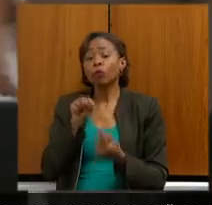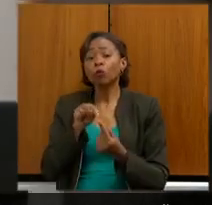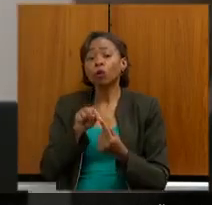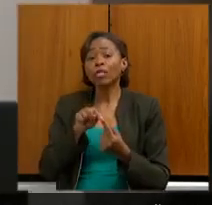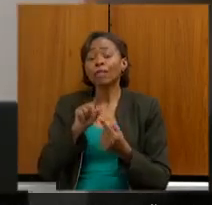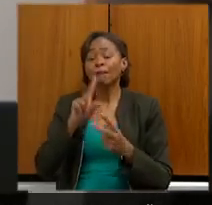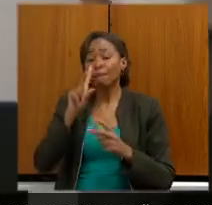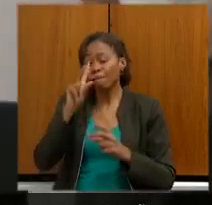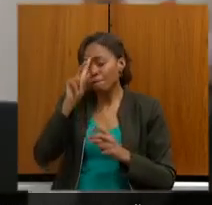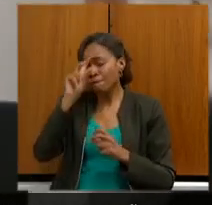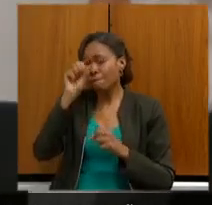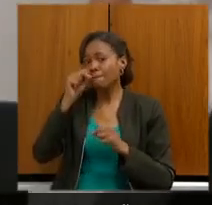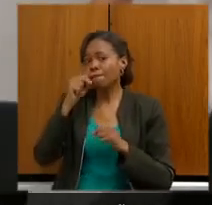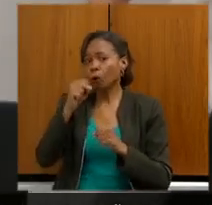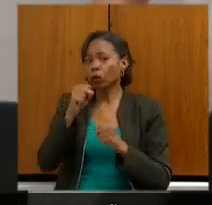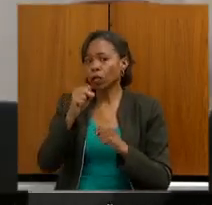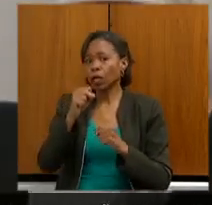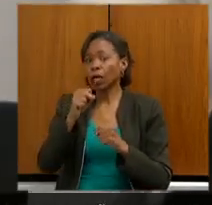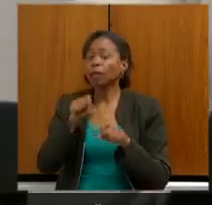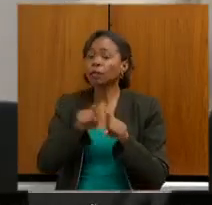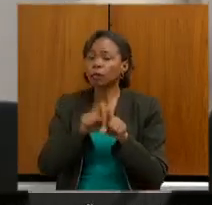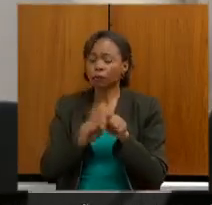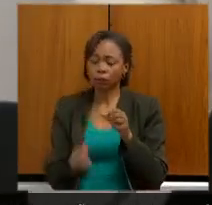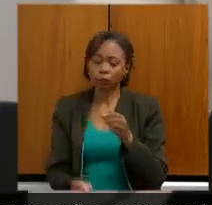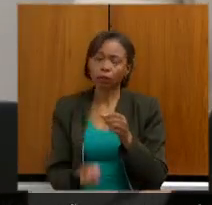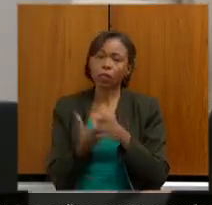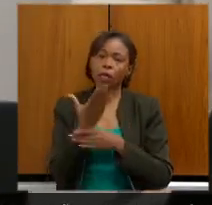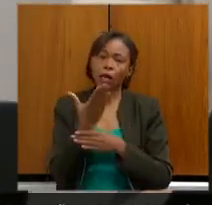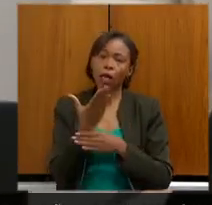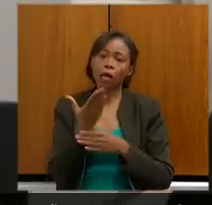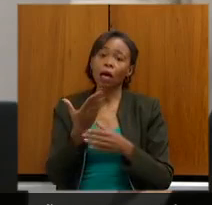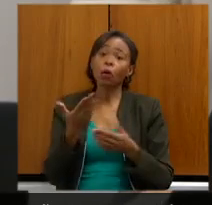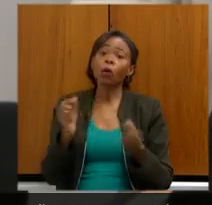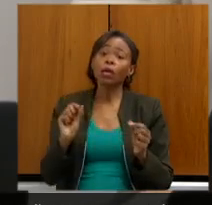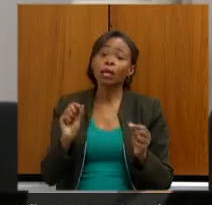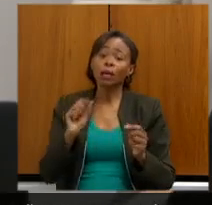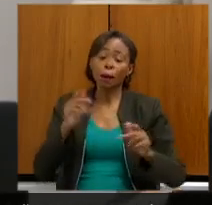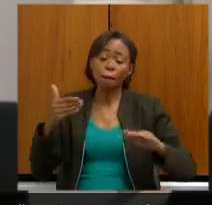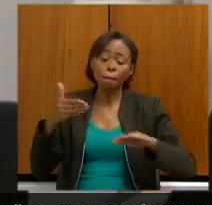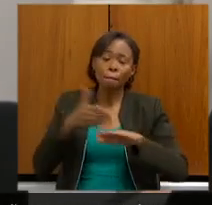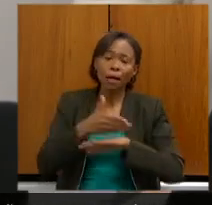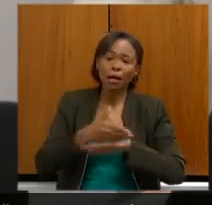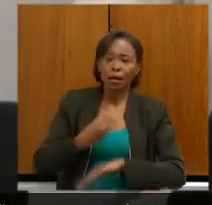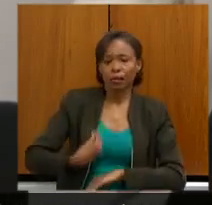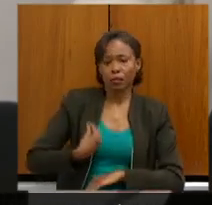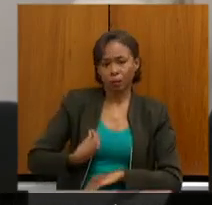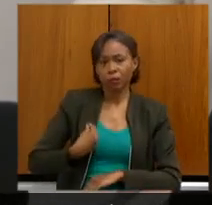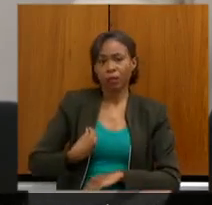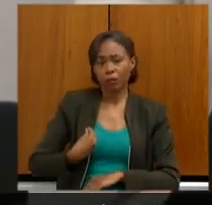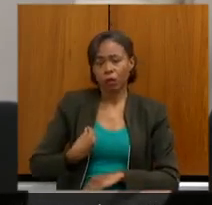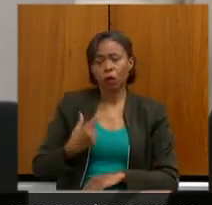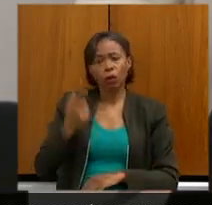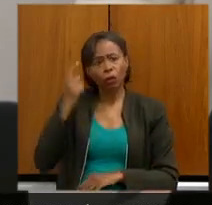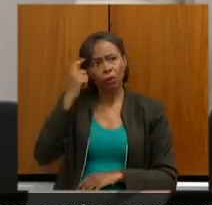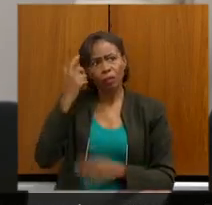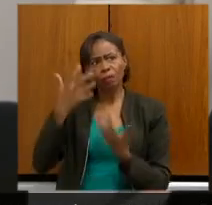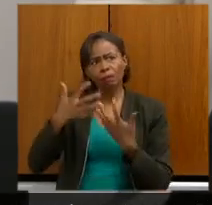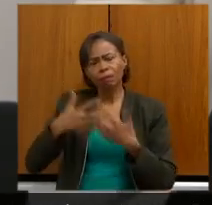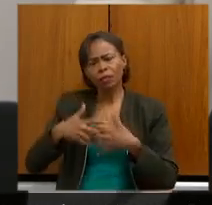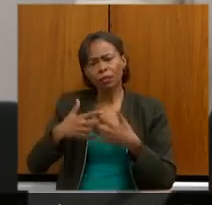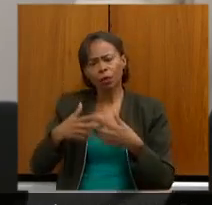fortalecer Mas também de criar instrumentos participação é pensar como que a gente vai